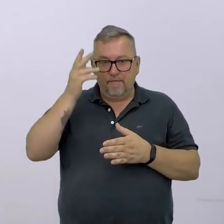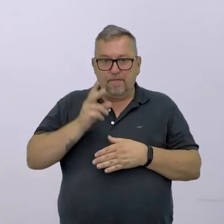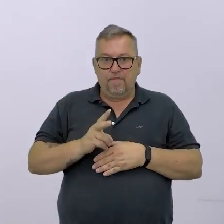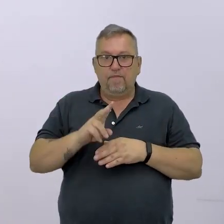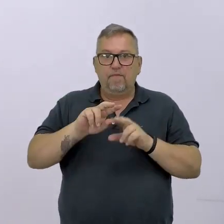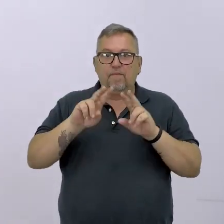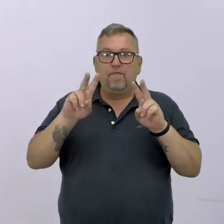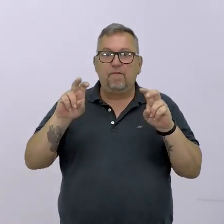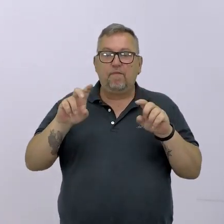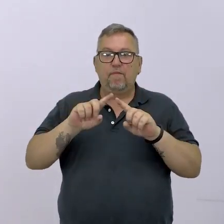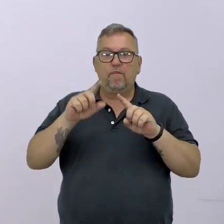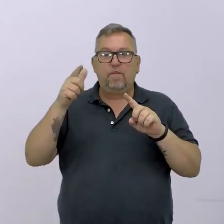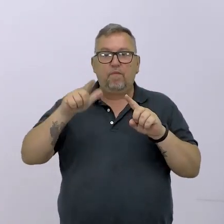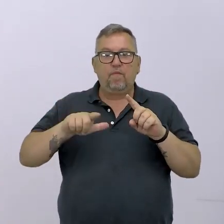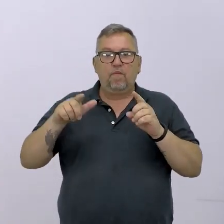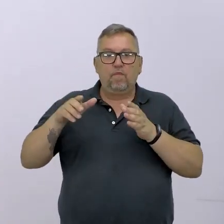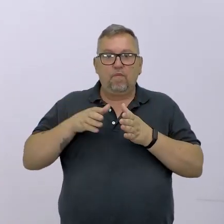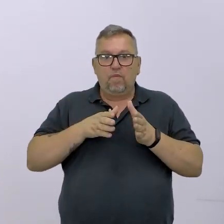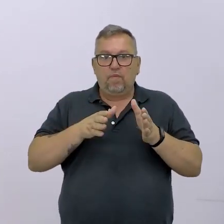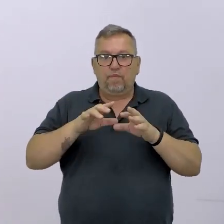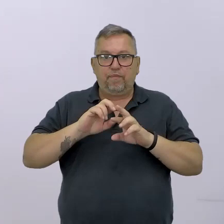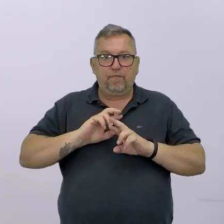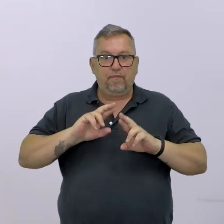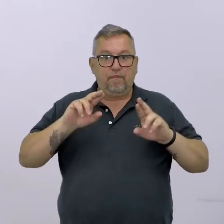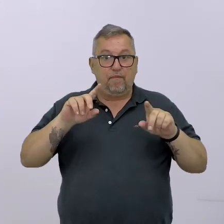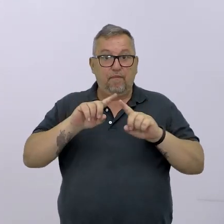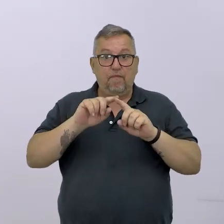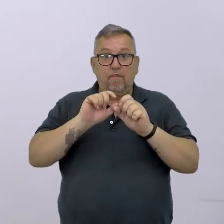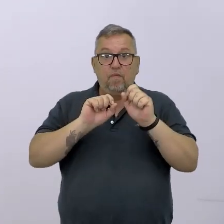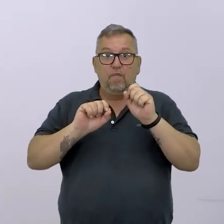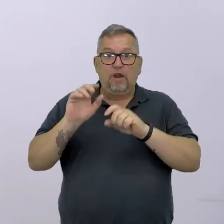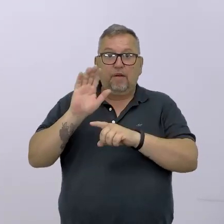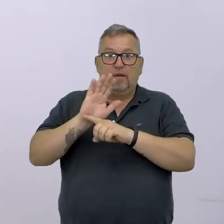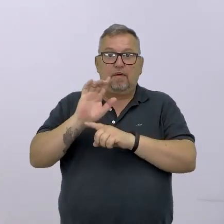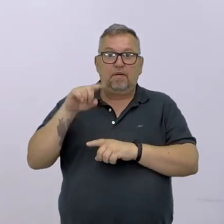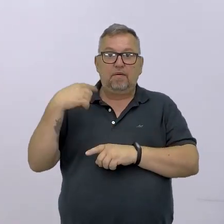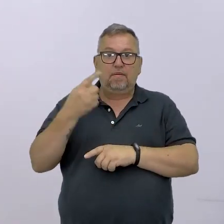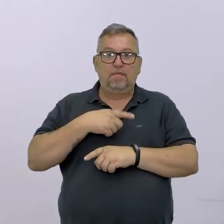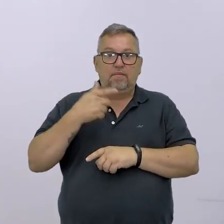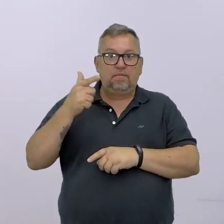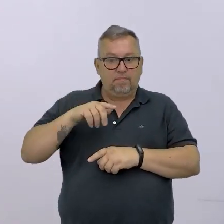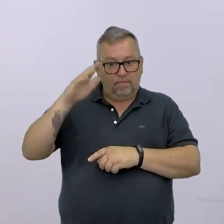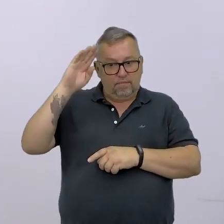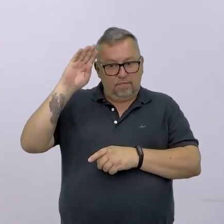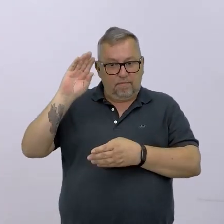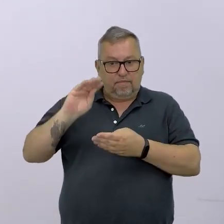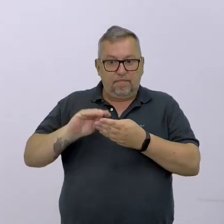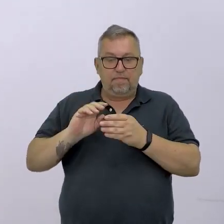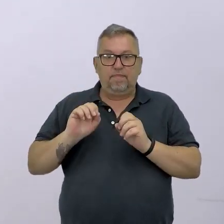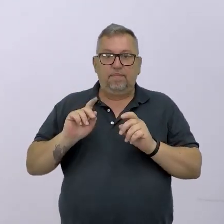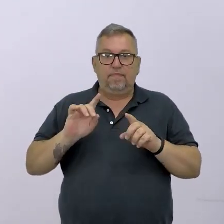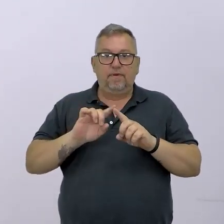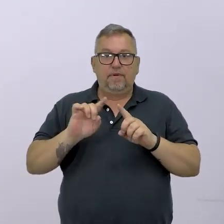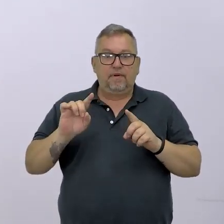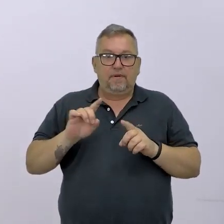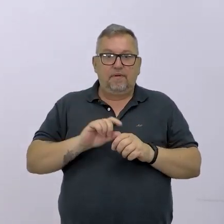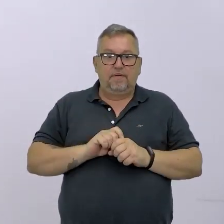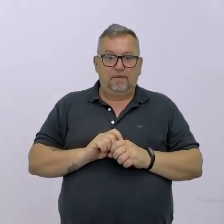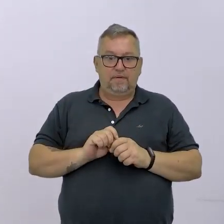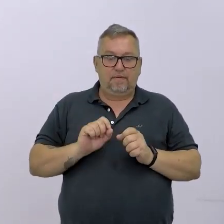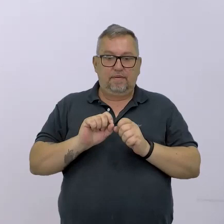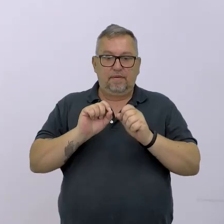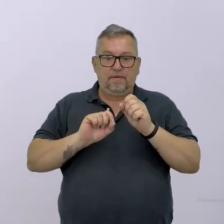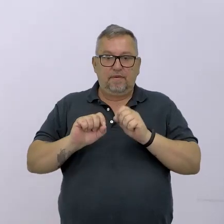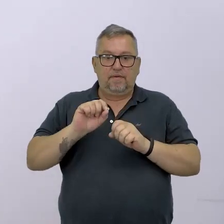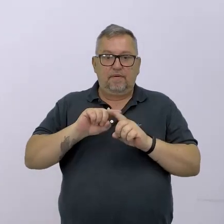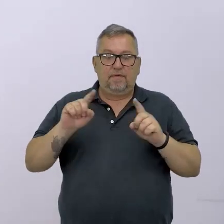assuntos, talvez com outro viés, com uma outra forma, o que acaba auxiliando na nossa compreensão. Tá certo, pessoal? Então, eu vou fazer